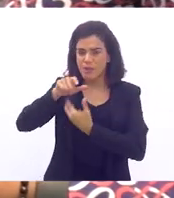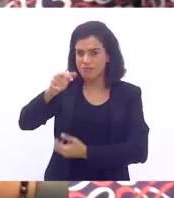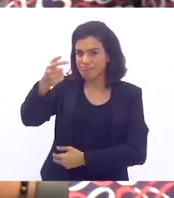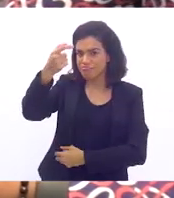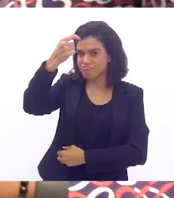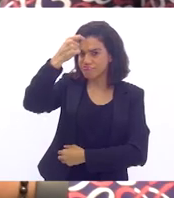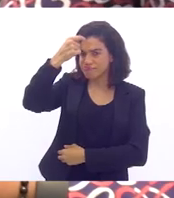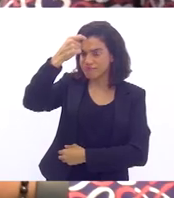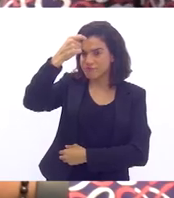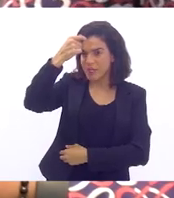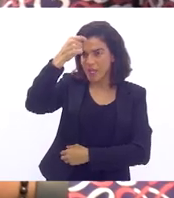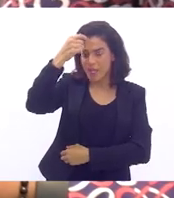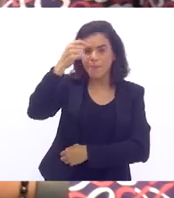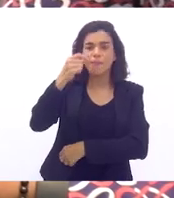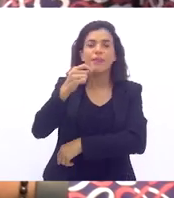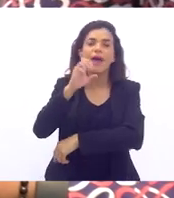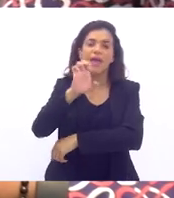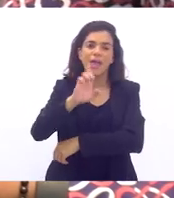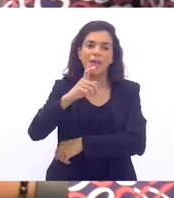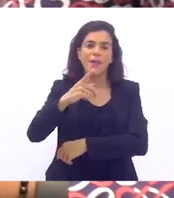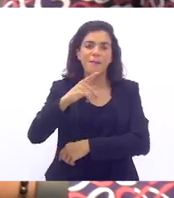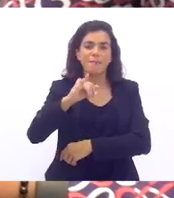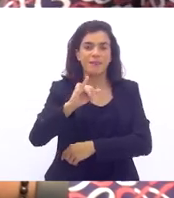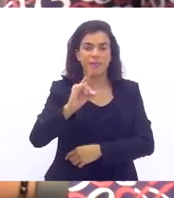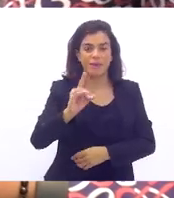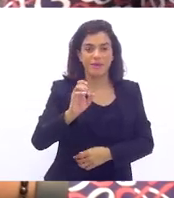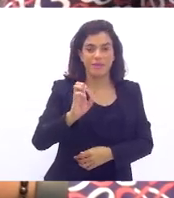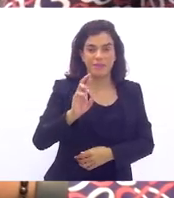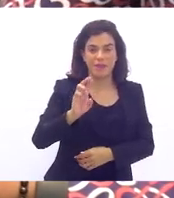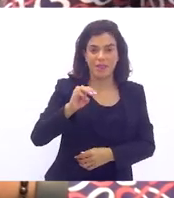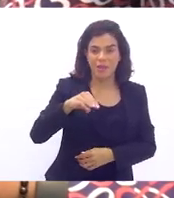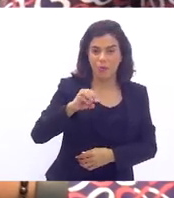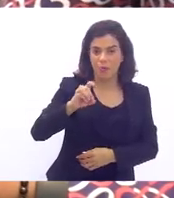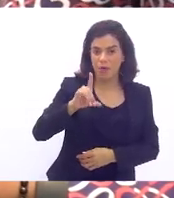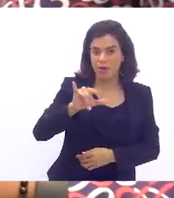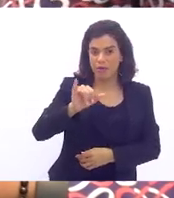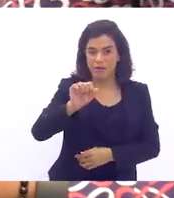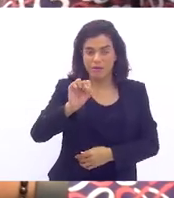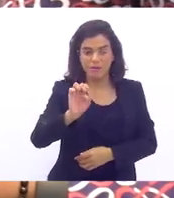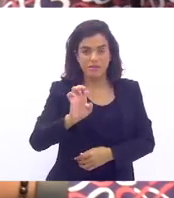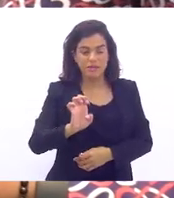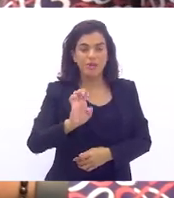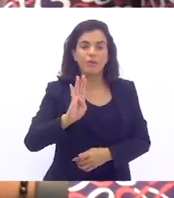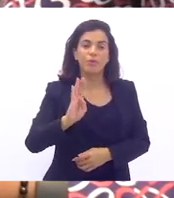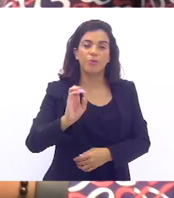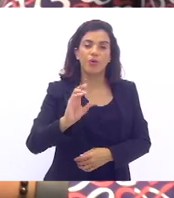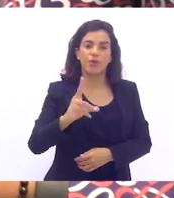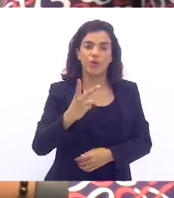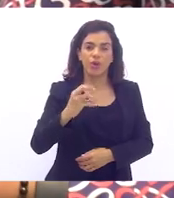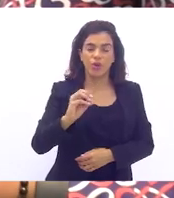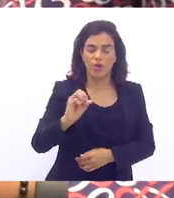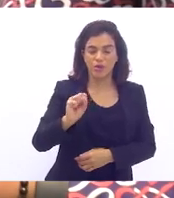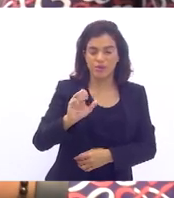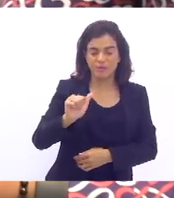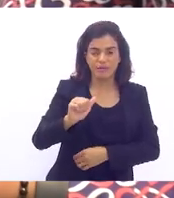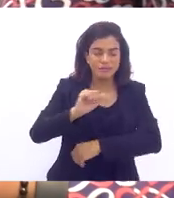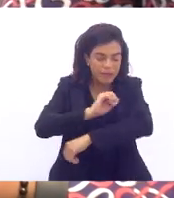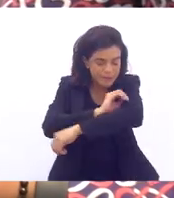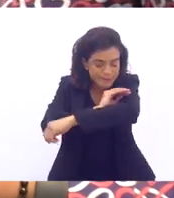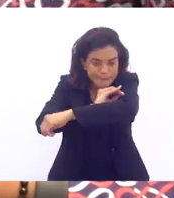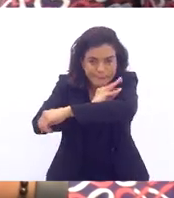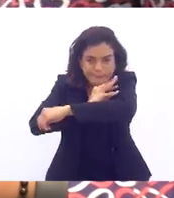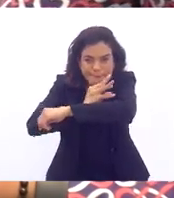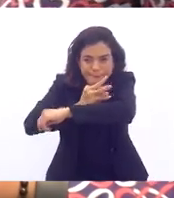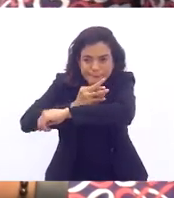conscientização da epidemólise e aqui no Rio de Janeiro nós temos